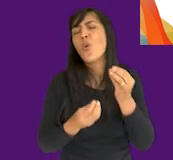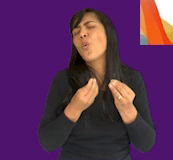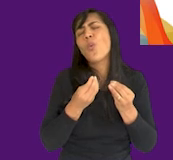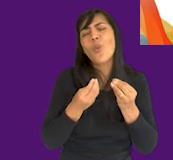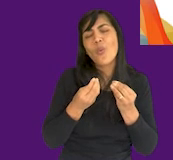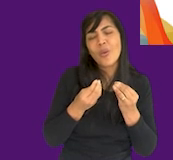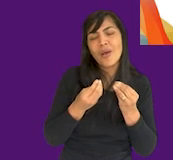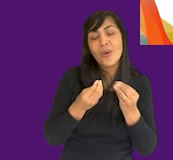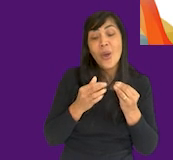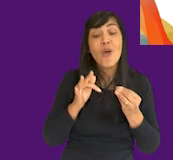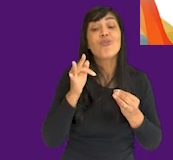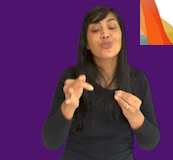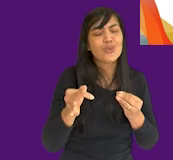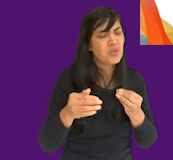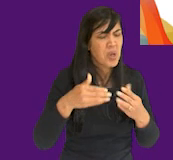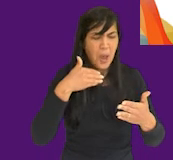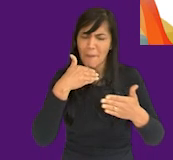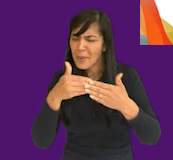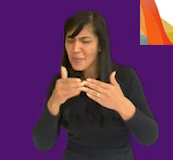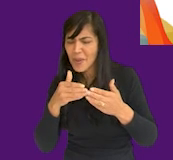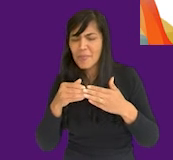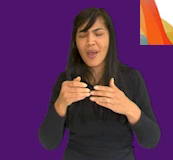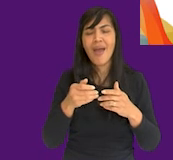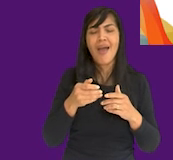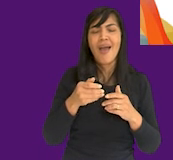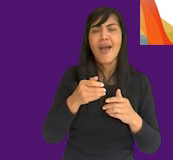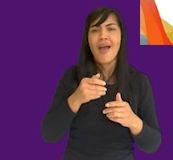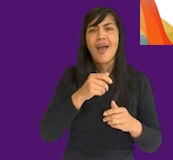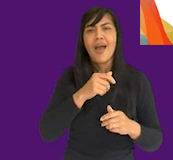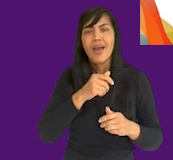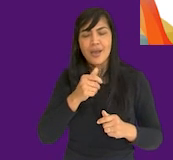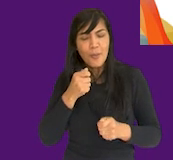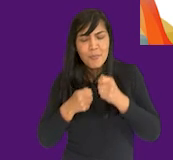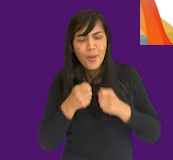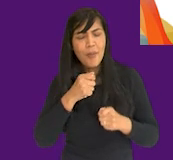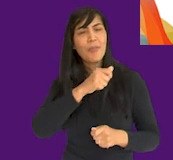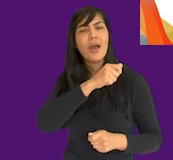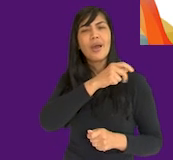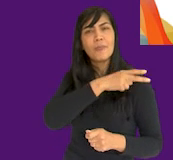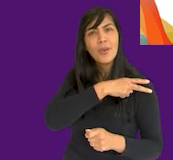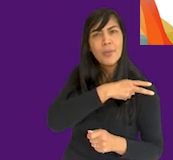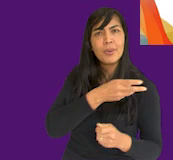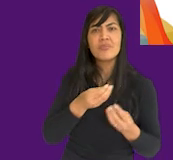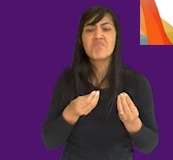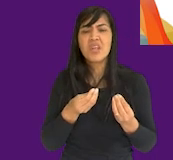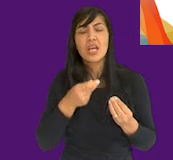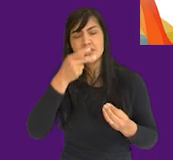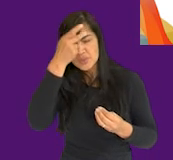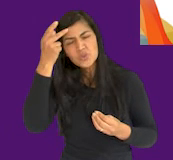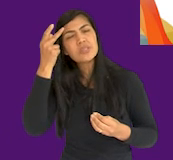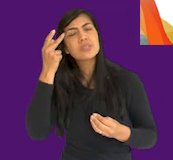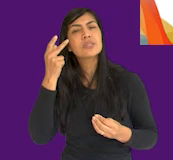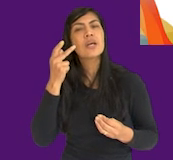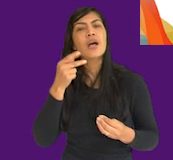próximo oportunidade do mercado se você for com qualquer se ou o chefe estratégia ninguém vai